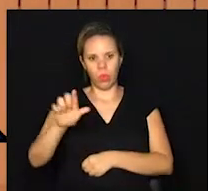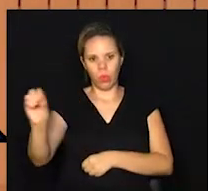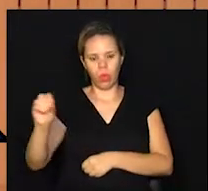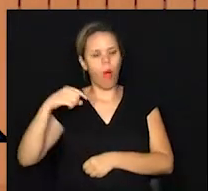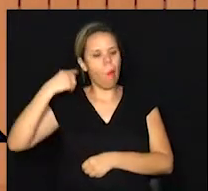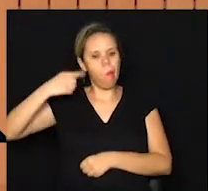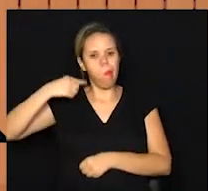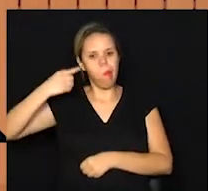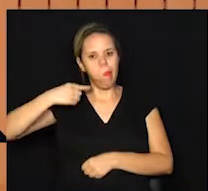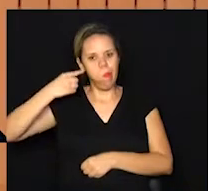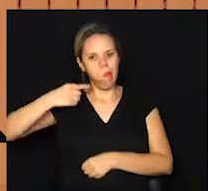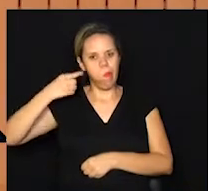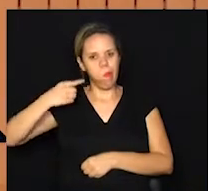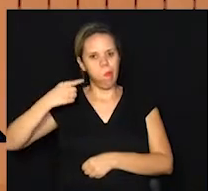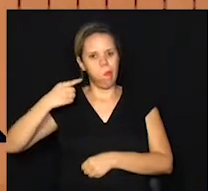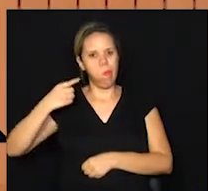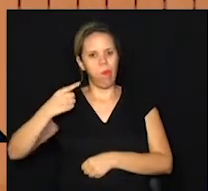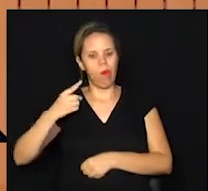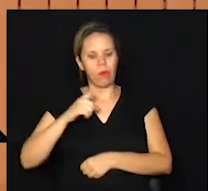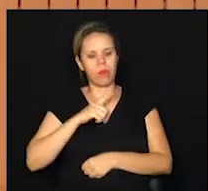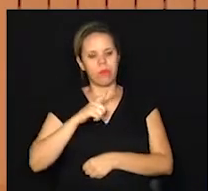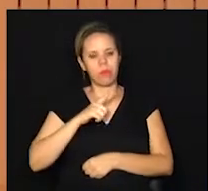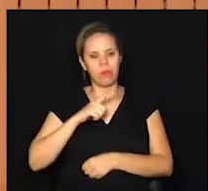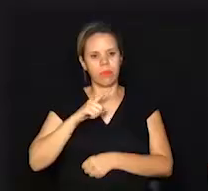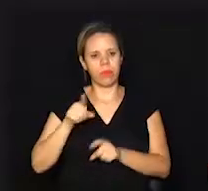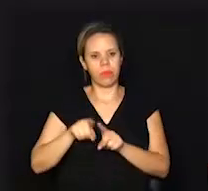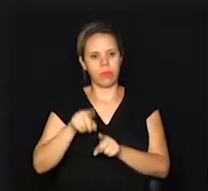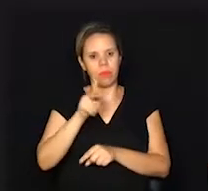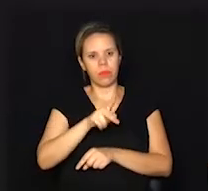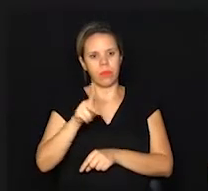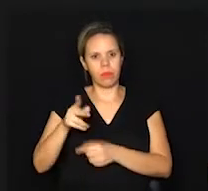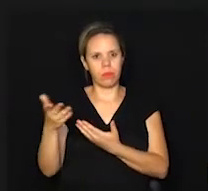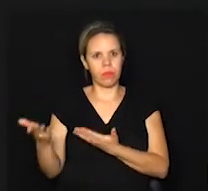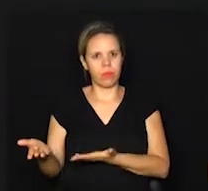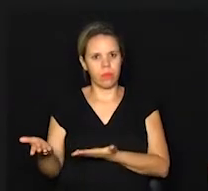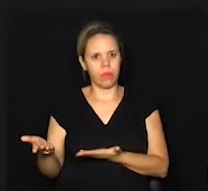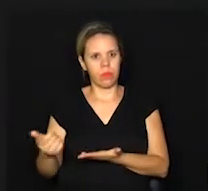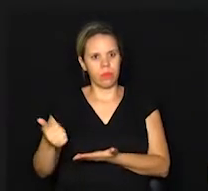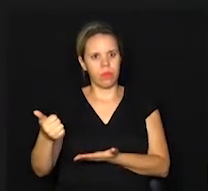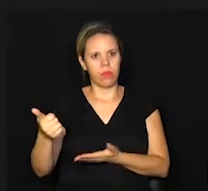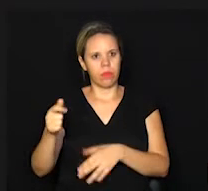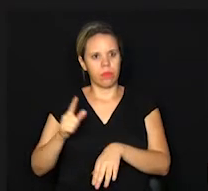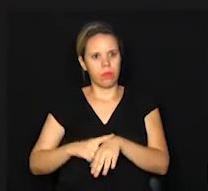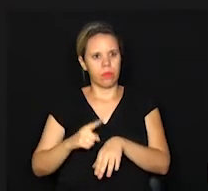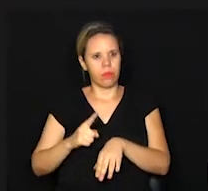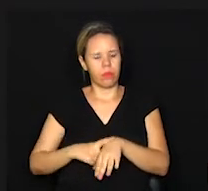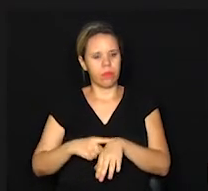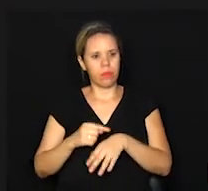advogado. Temos aqui os professores. Nós vamos, nesse primeiro momento,